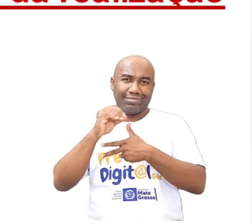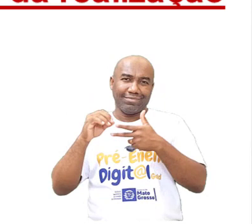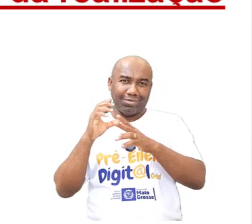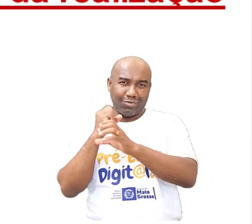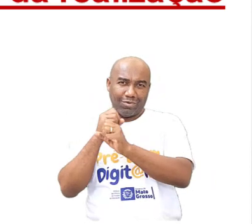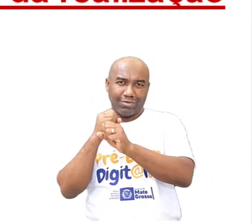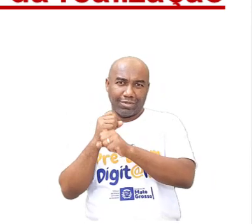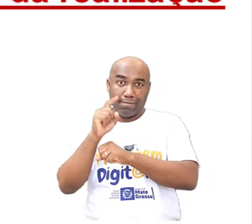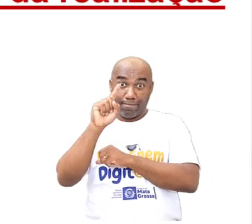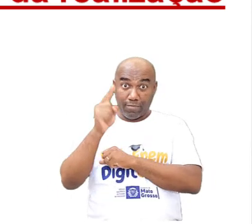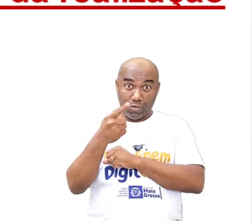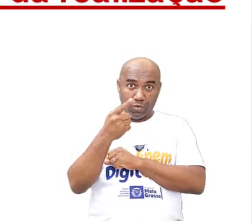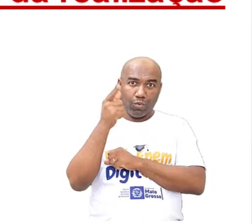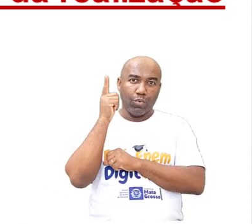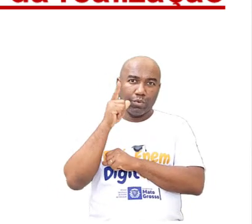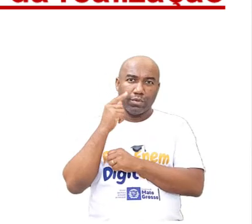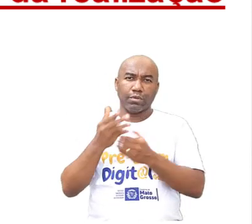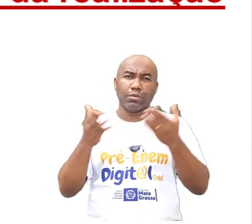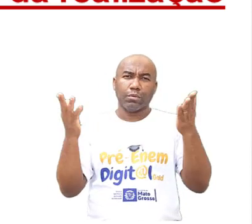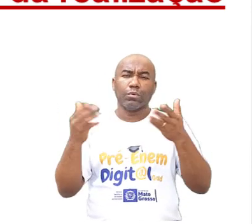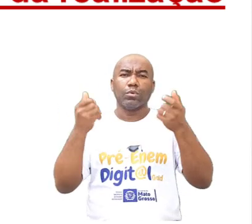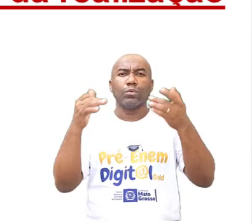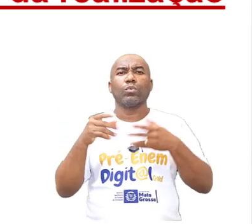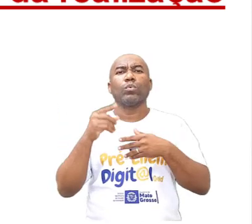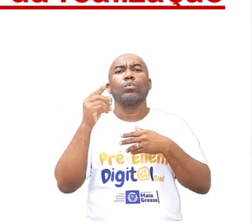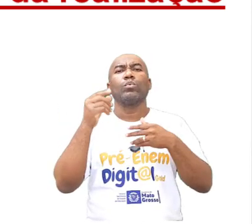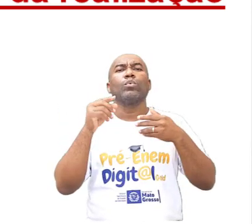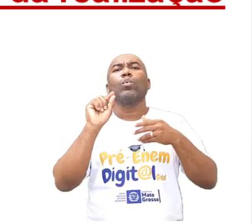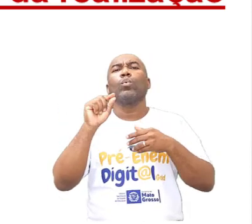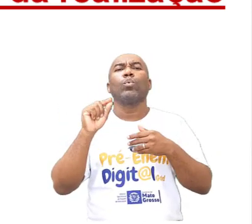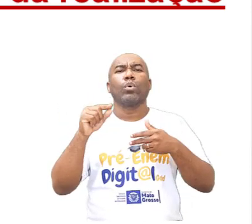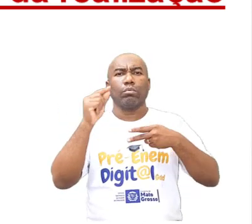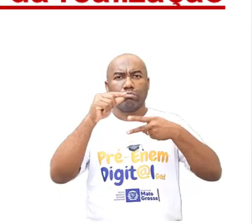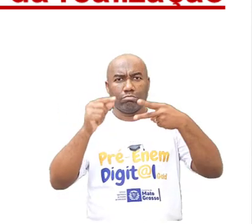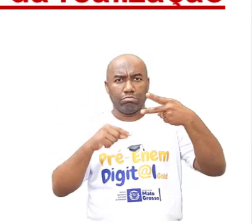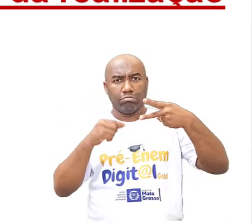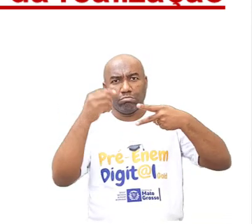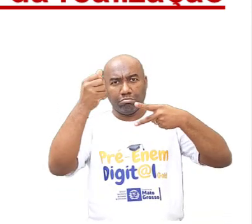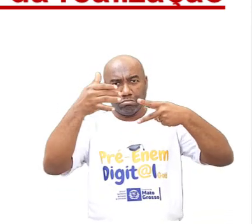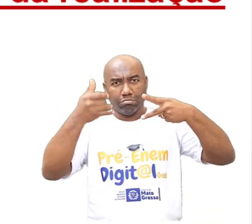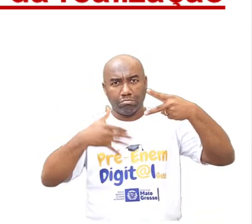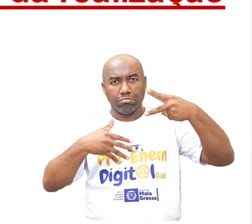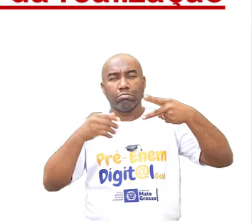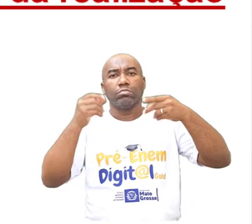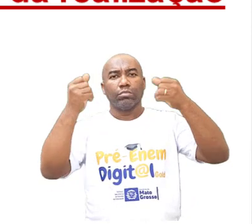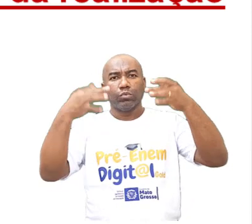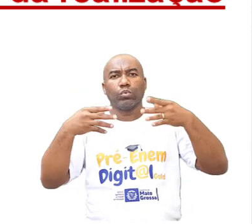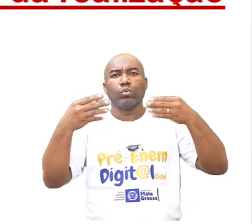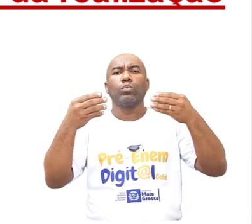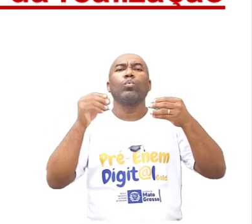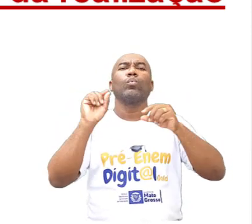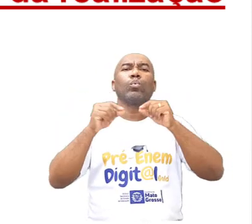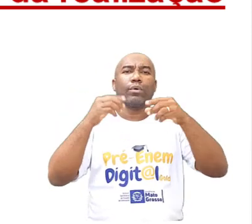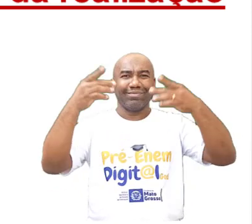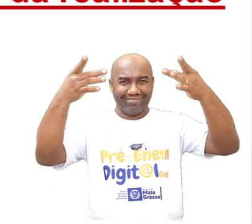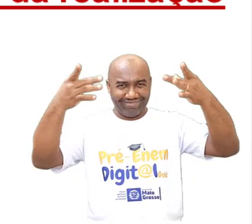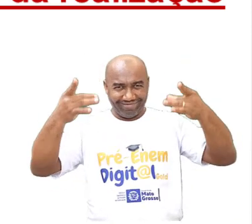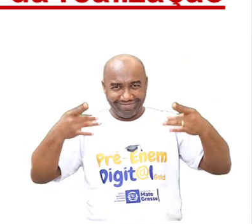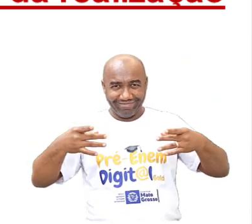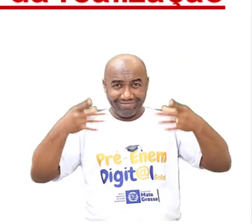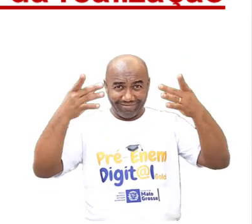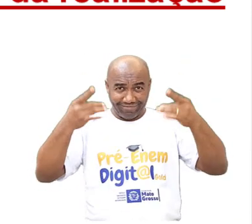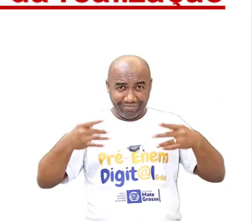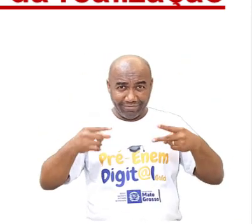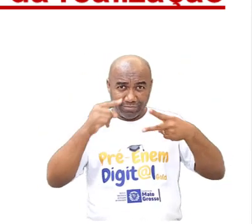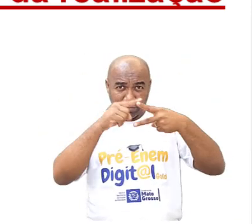quê? Ele fez dois detalhamentos. Pode, sem problema. O que leva um aluno a fazer dois detalhamentos? Ele